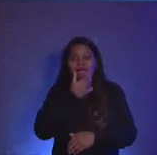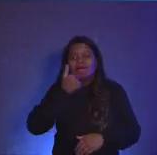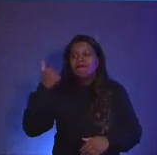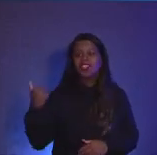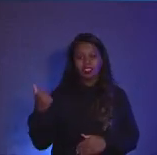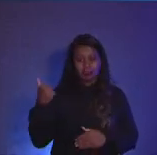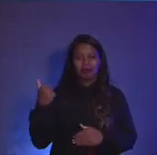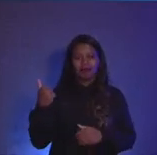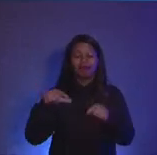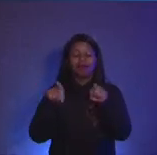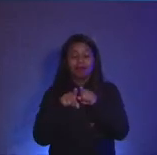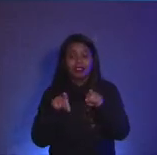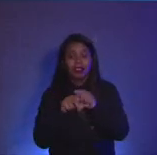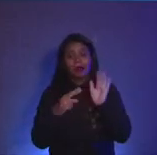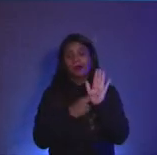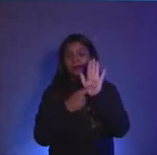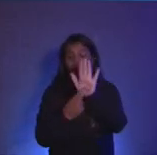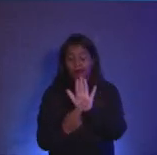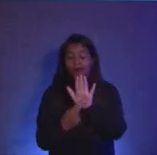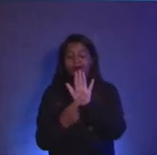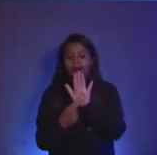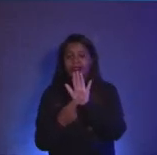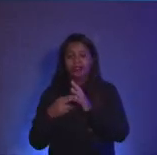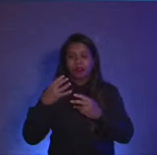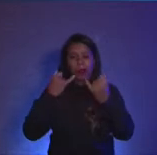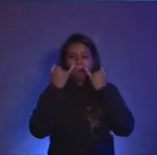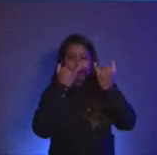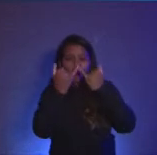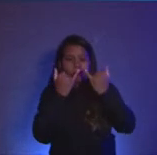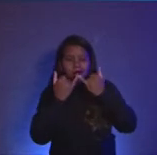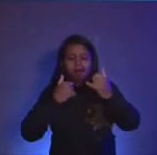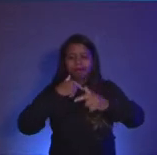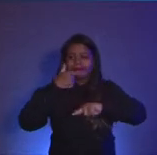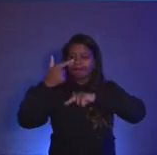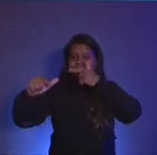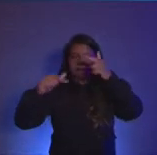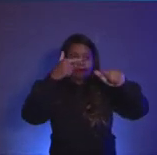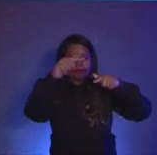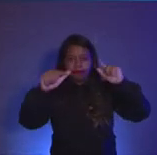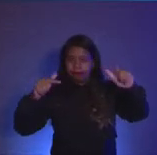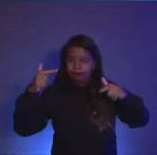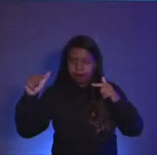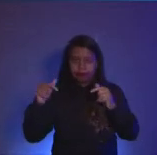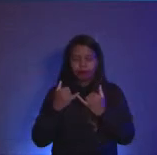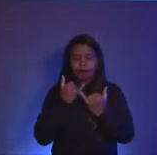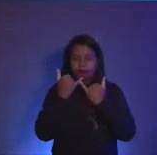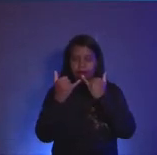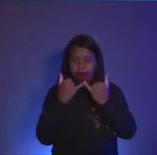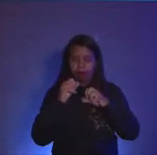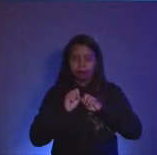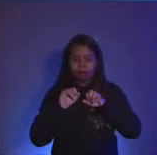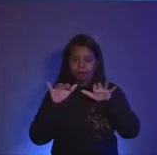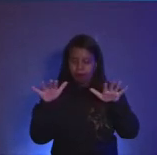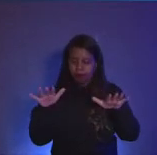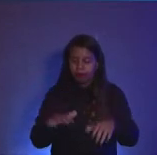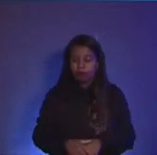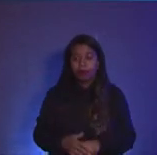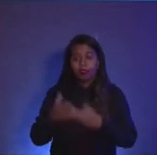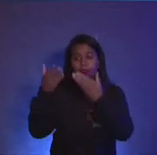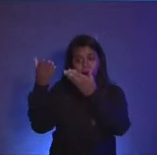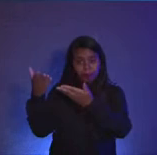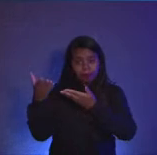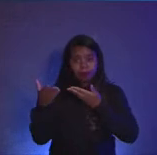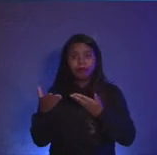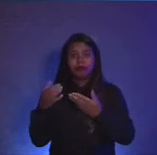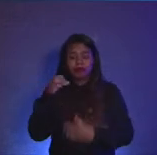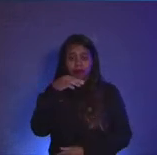apresentou material de referência e alto índice de replicabilidade. Bom, antes de anunciar aqui o vencedor, vou convidar a